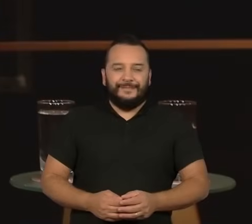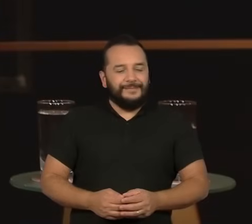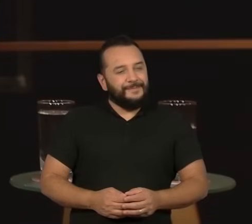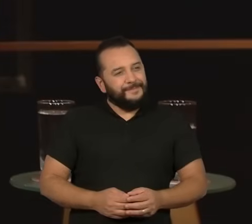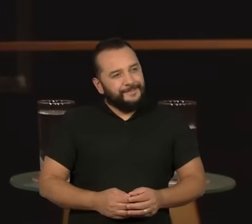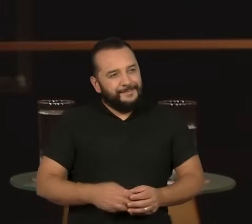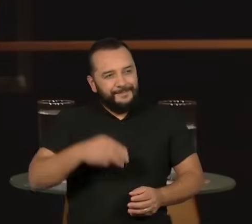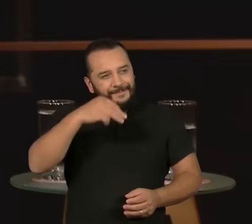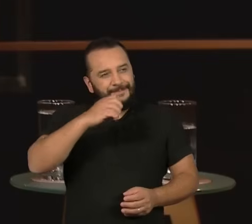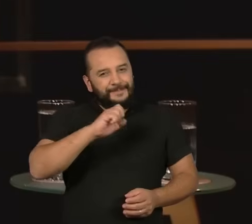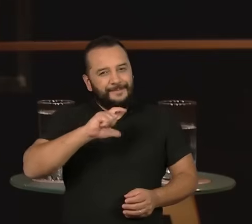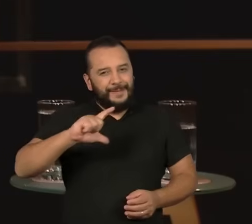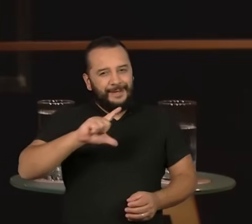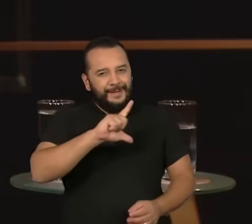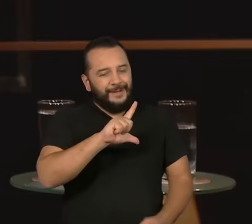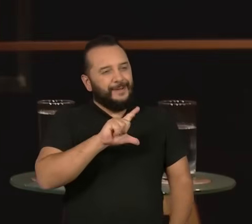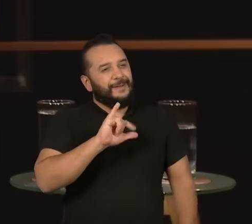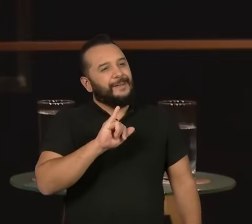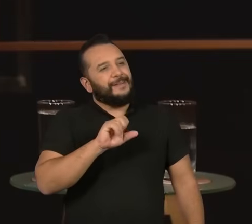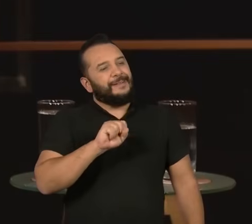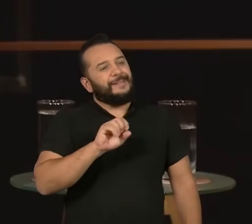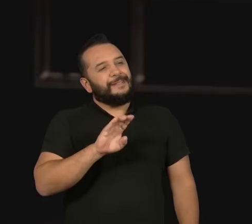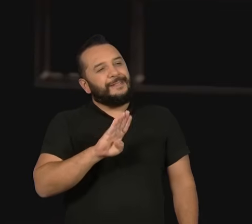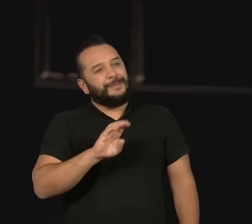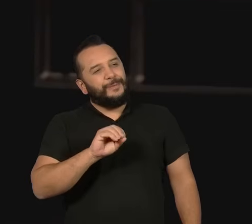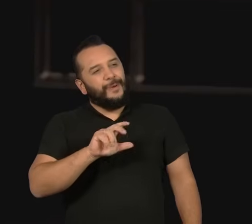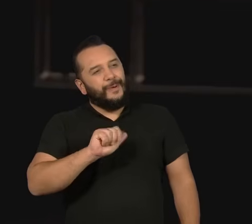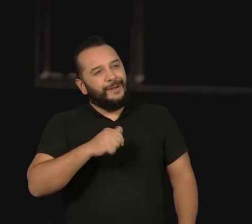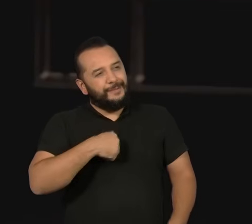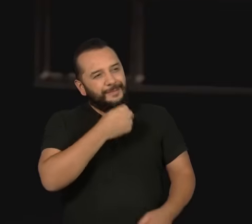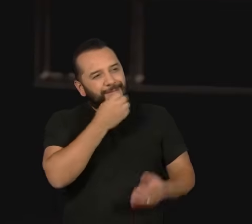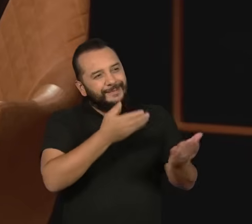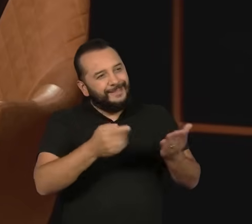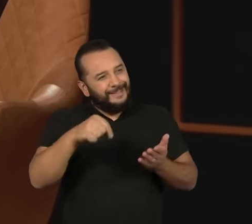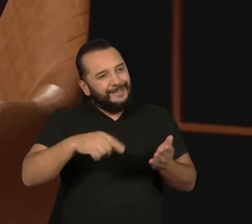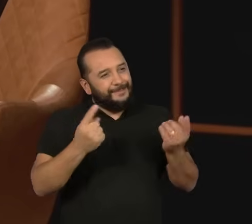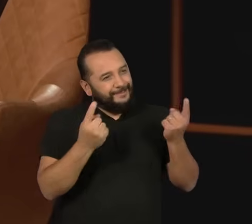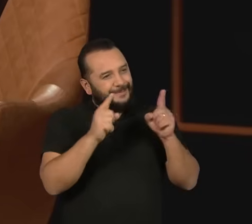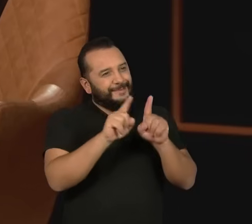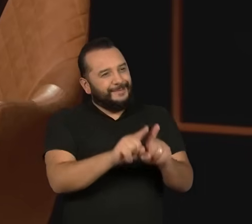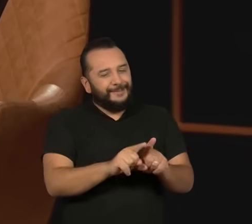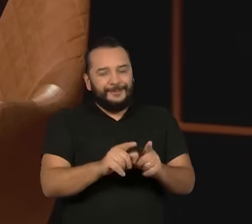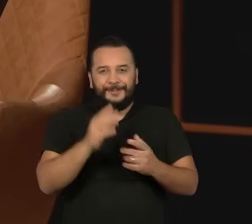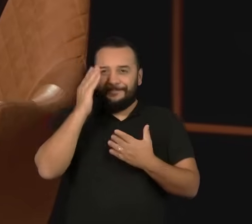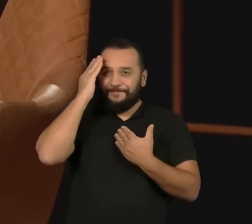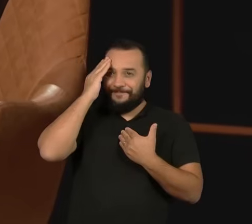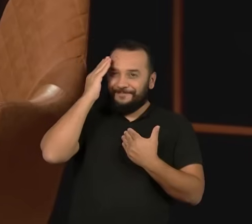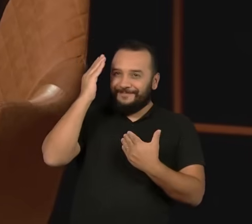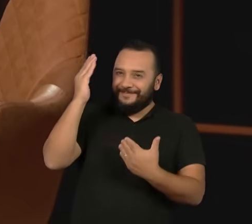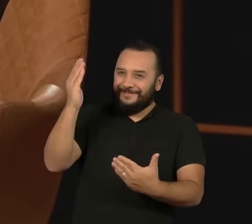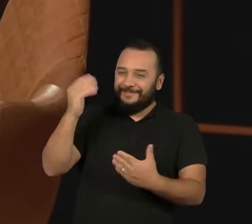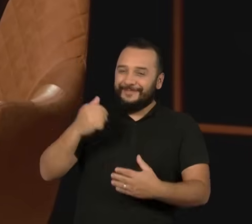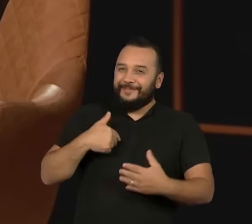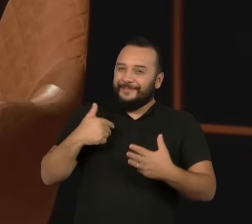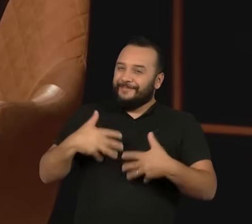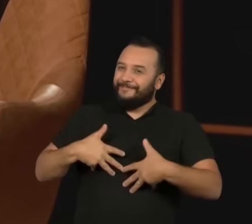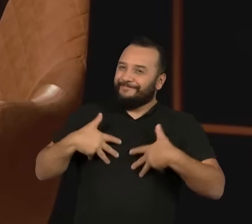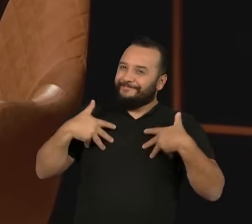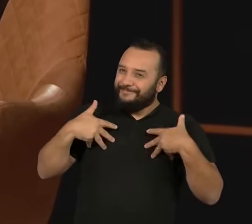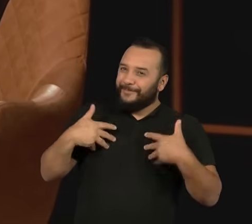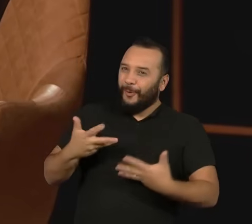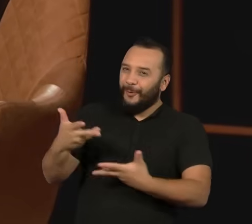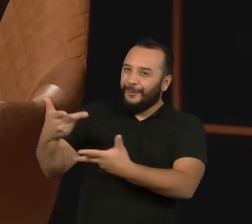Mel Lisboa, que bom ter você no Persona. Seja muito bem-vinda. Muito obrigada. Estou muito honrada com o